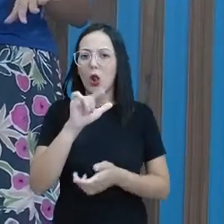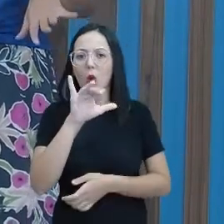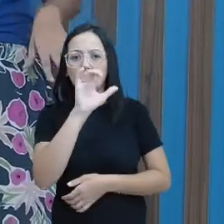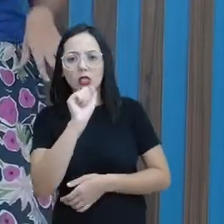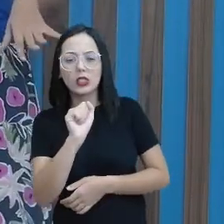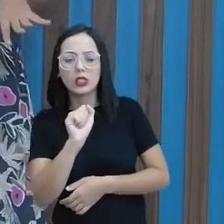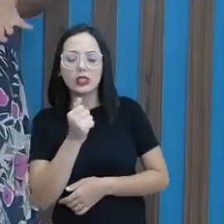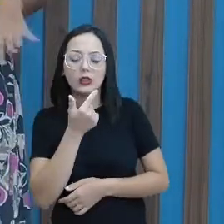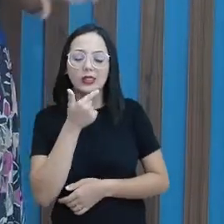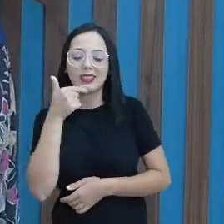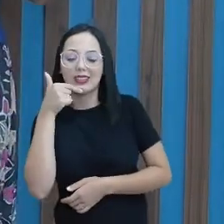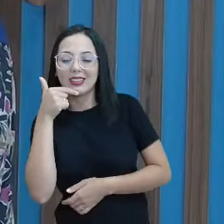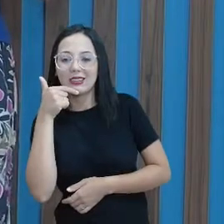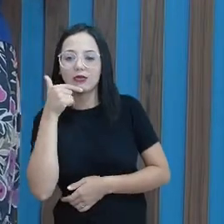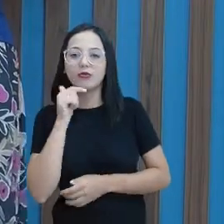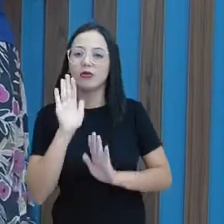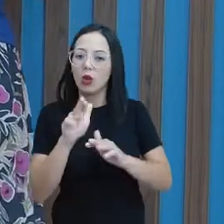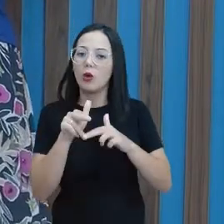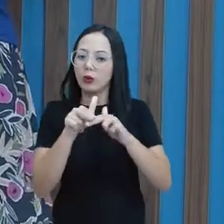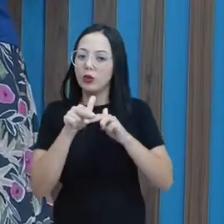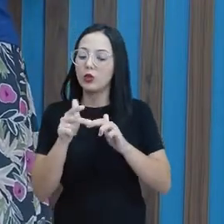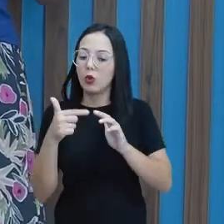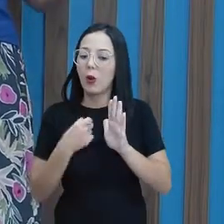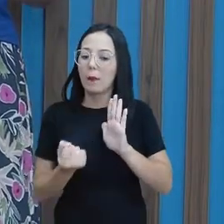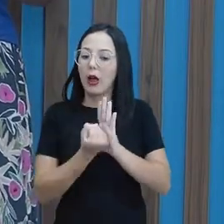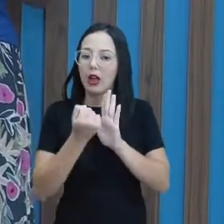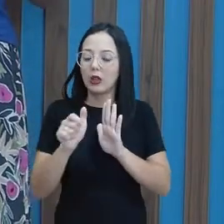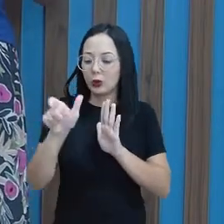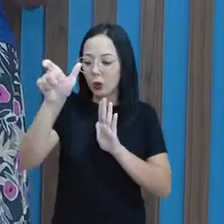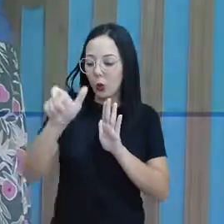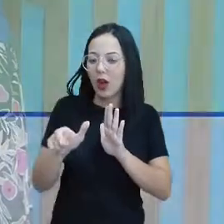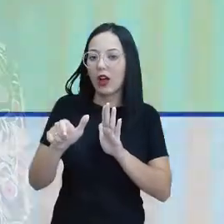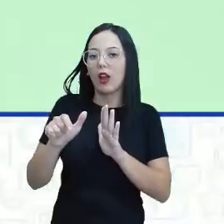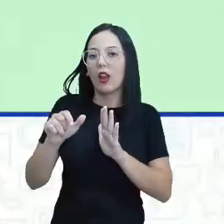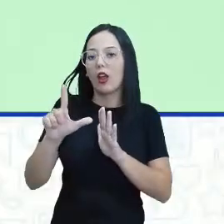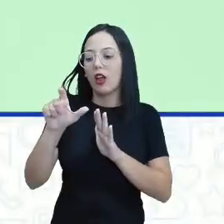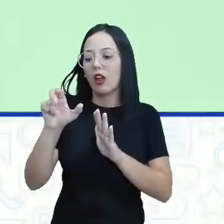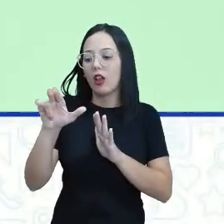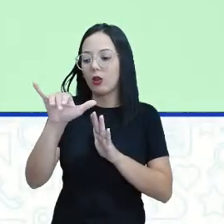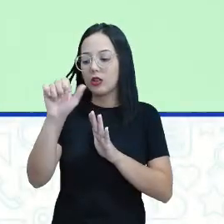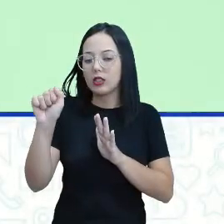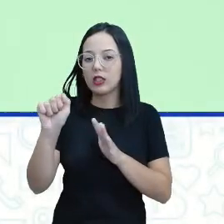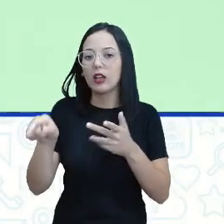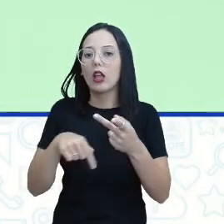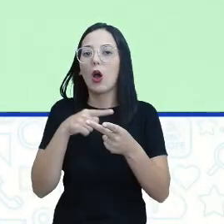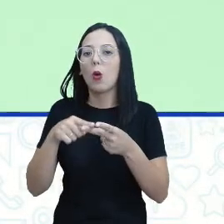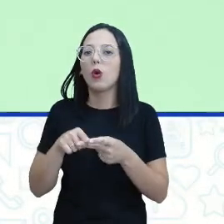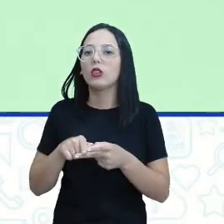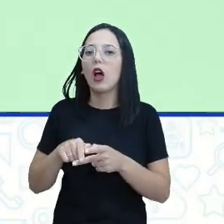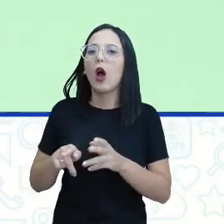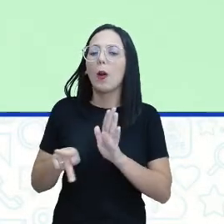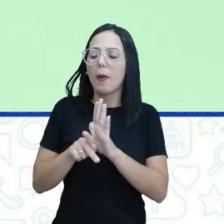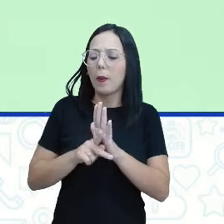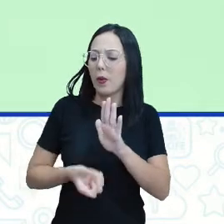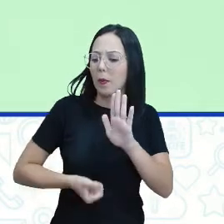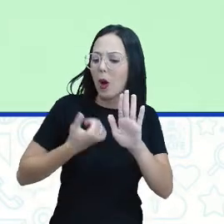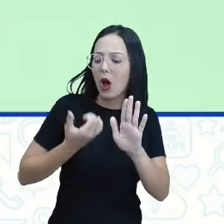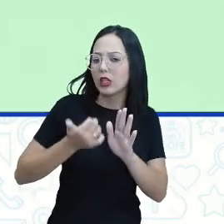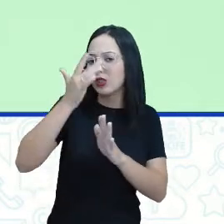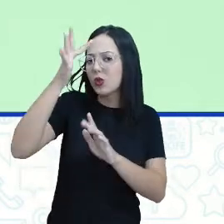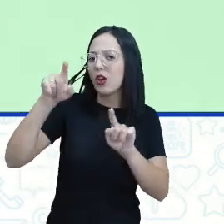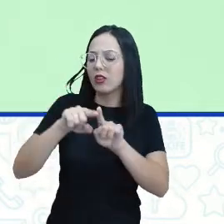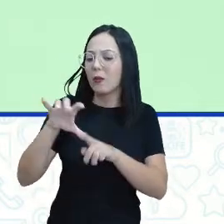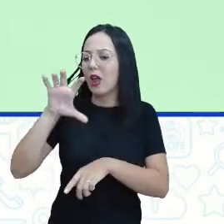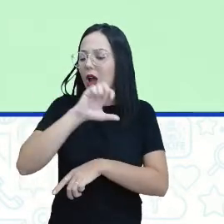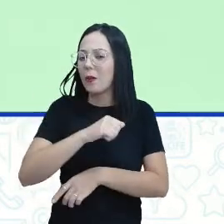com meio sorriso. Então, aqui eu estou marcando a fala de Luciana. Foi poeta, sonhou e amou a